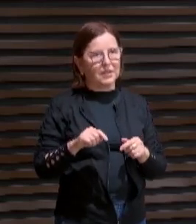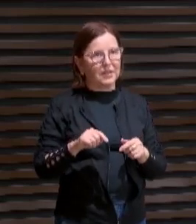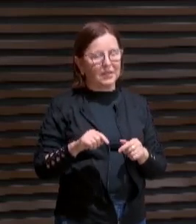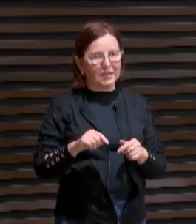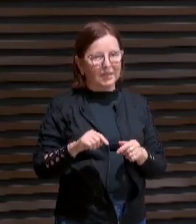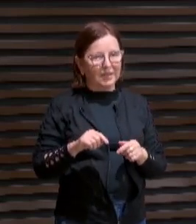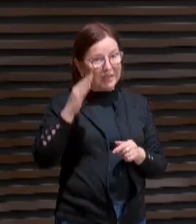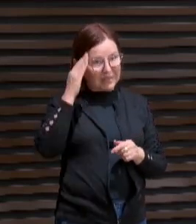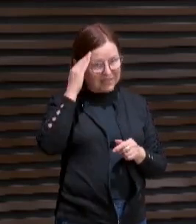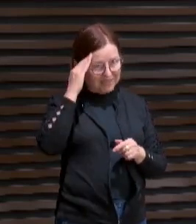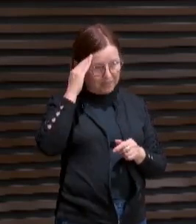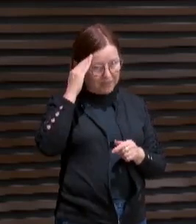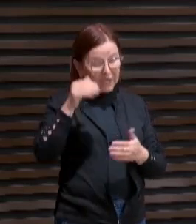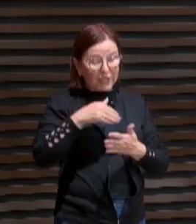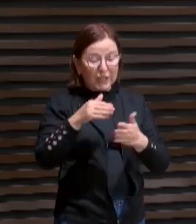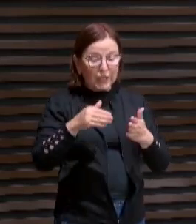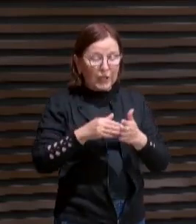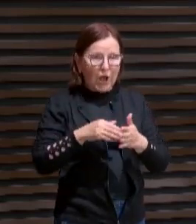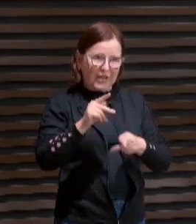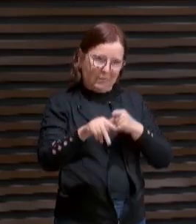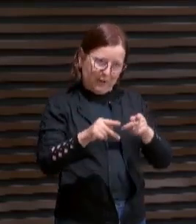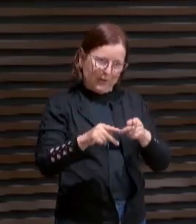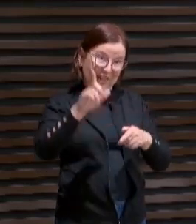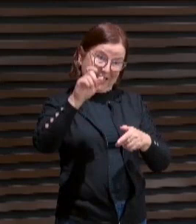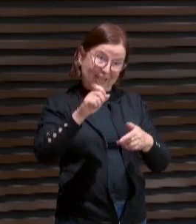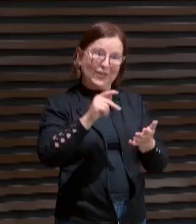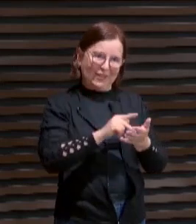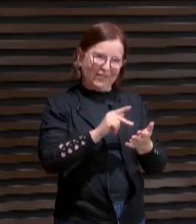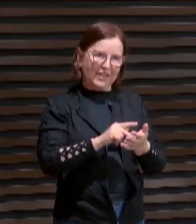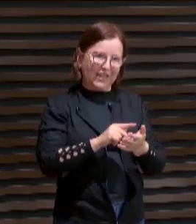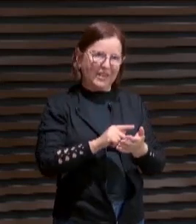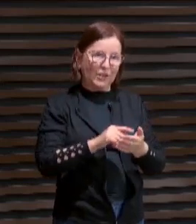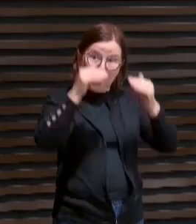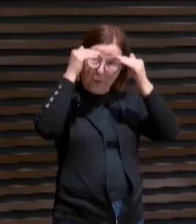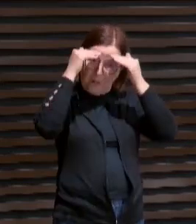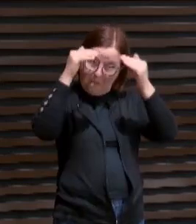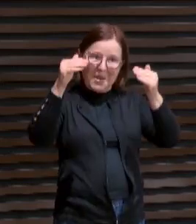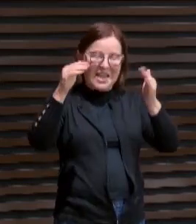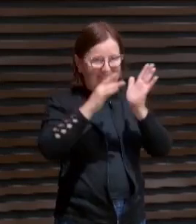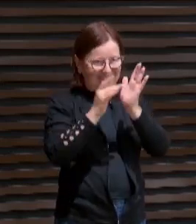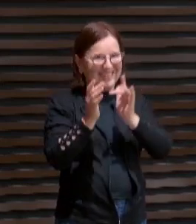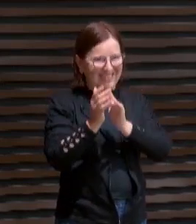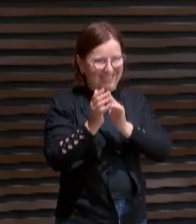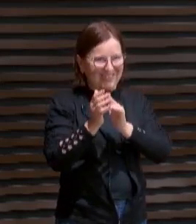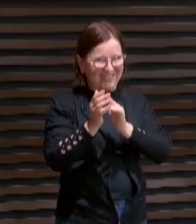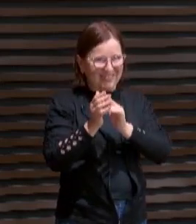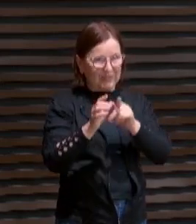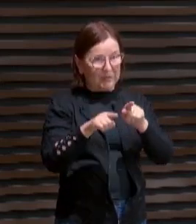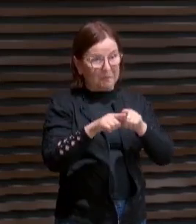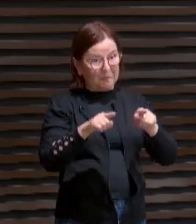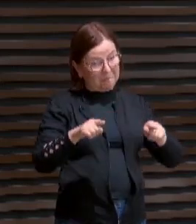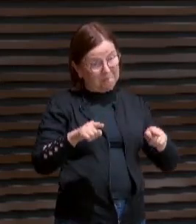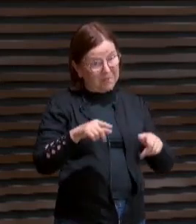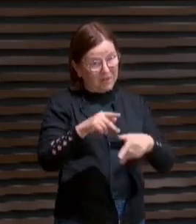Deus. Os que não são da verdade, Jesus diz: esses não ouvem a minha palavra. Mas pode